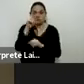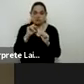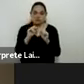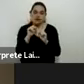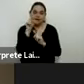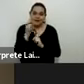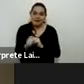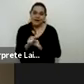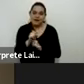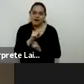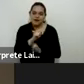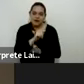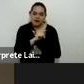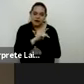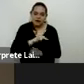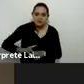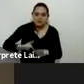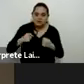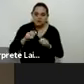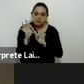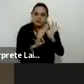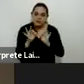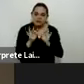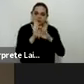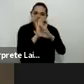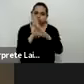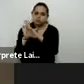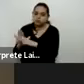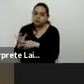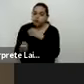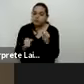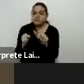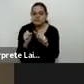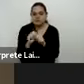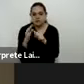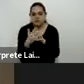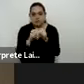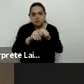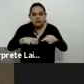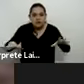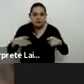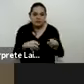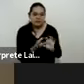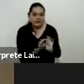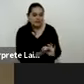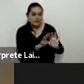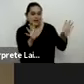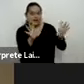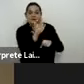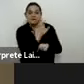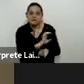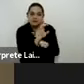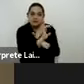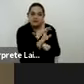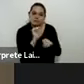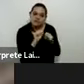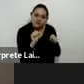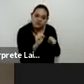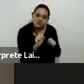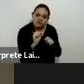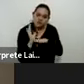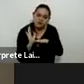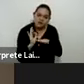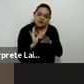do Supremo de conceder autonomia aos estados e municípios para gerirem o processo da